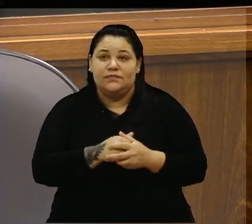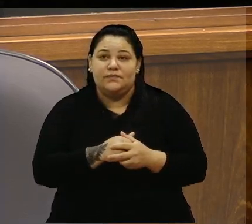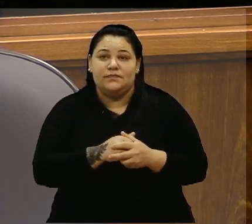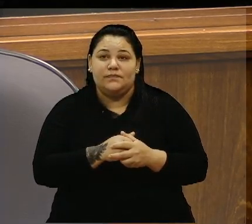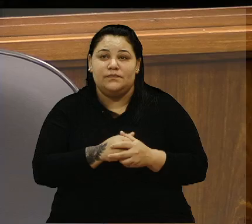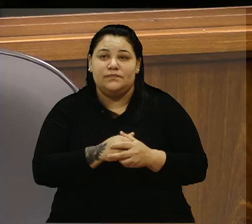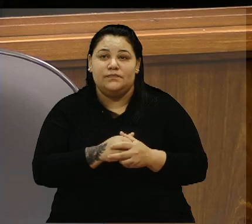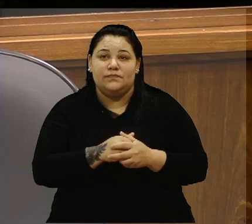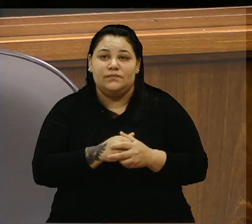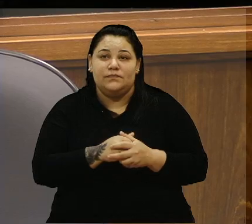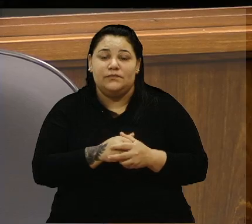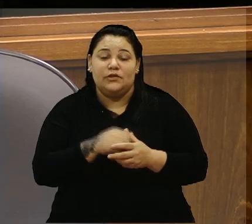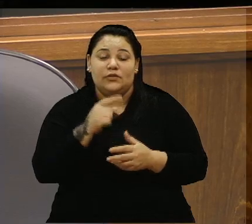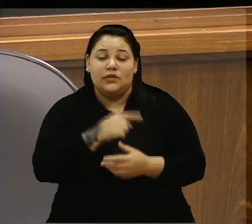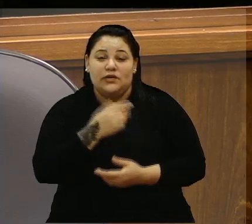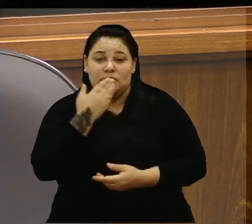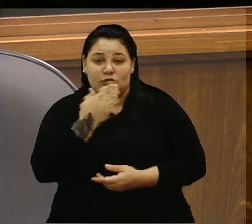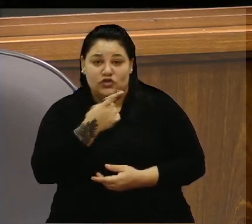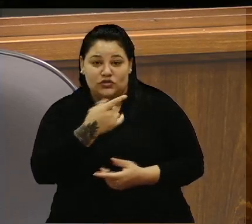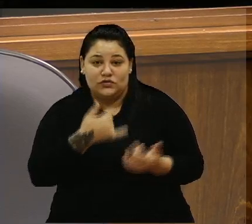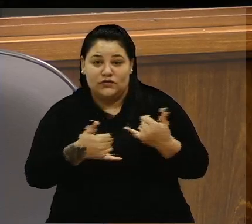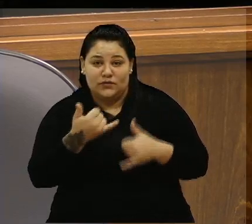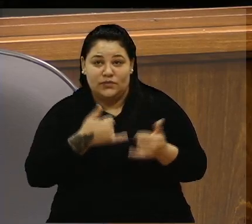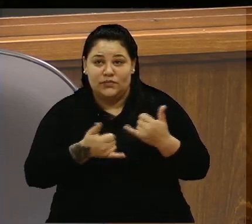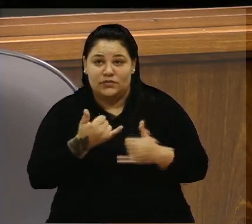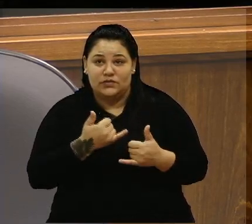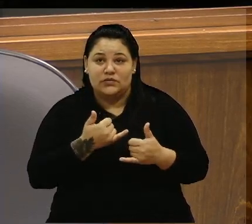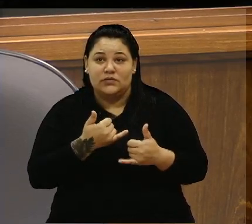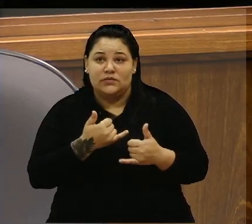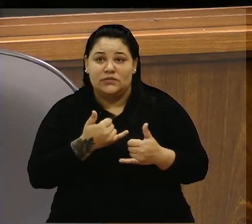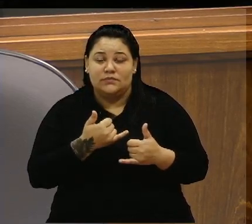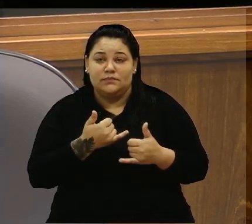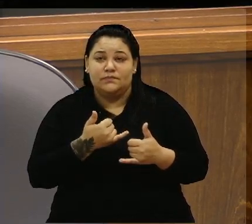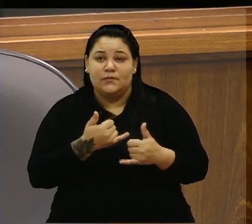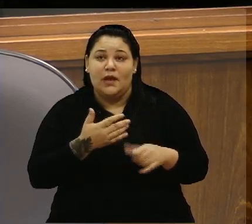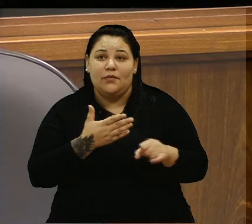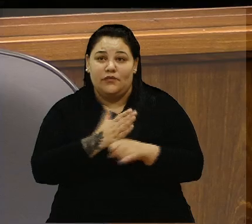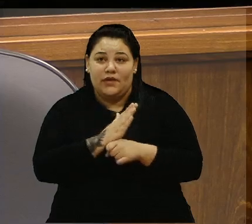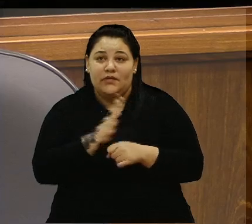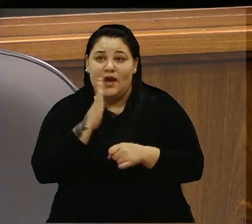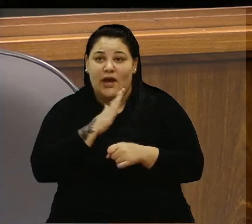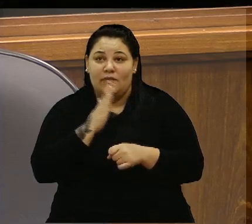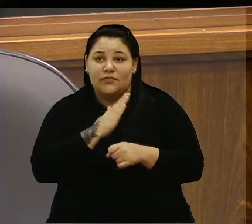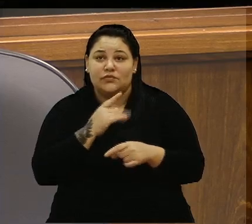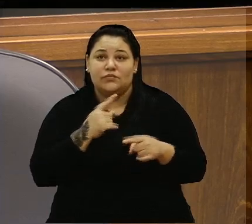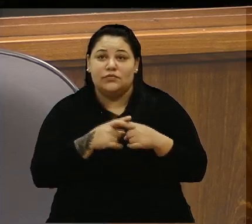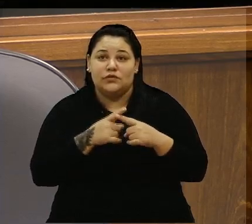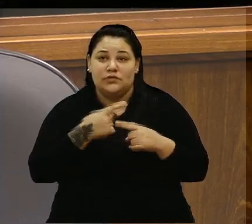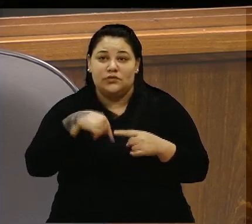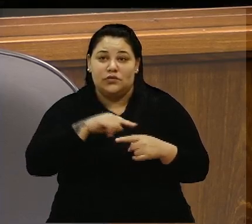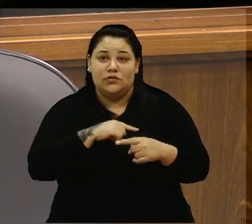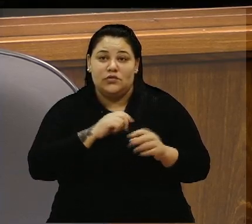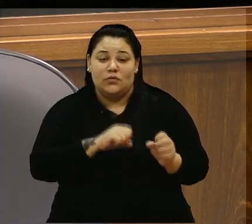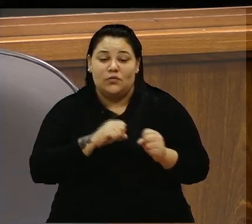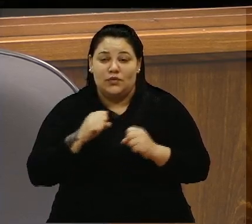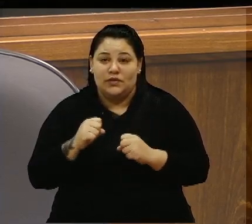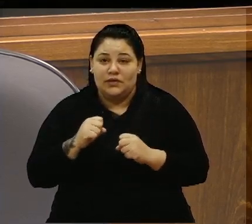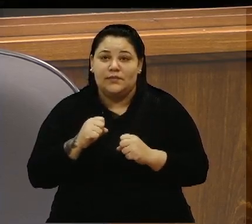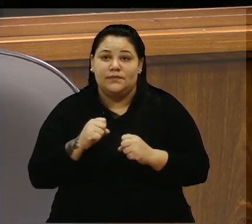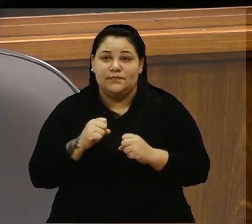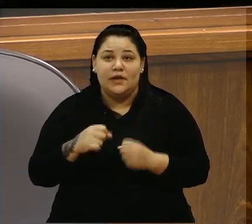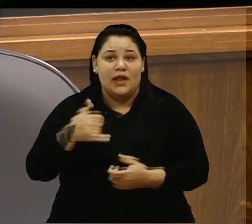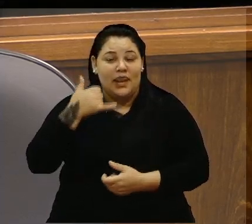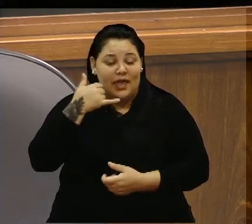esse pedido de informação seja aprovado, vereador Ramon, justamente para a gente poder ligar os 2 pedidos